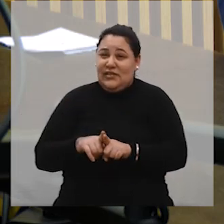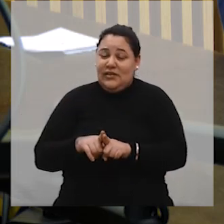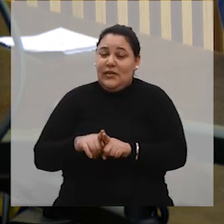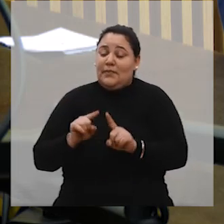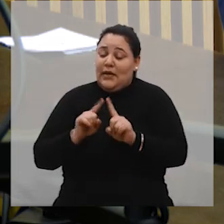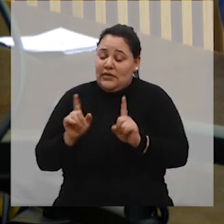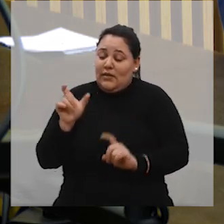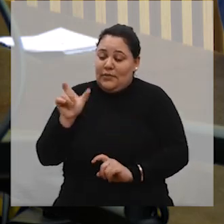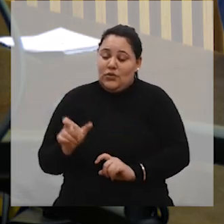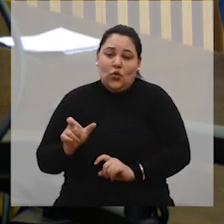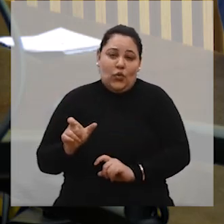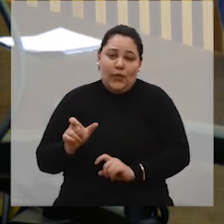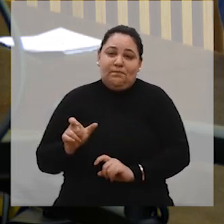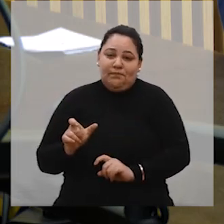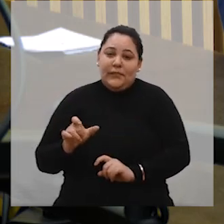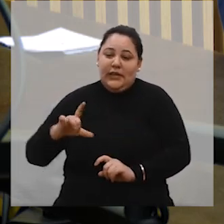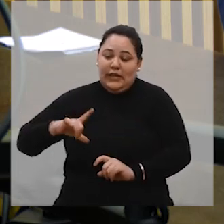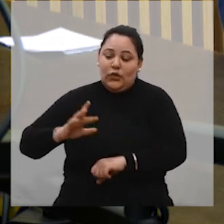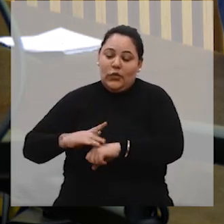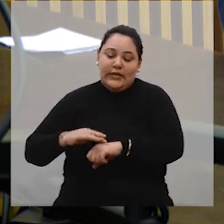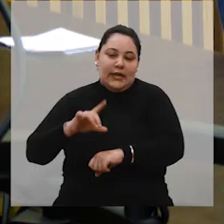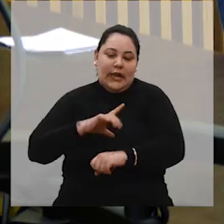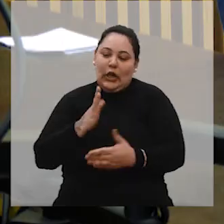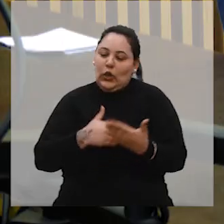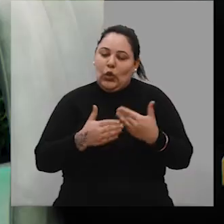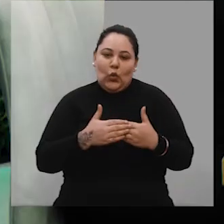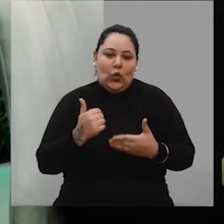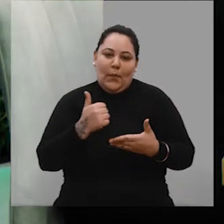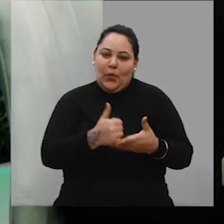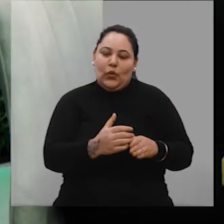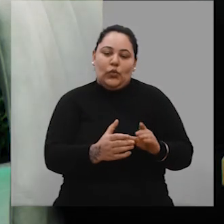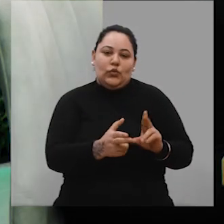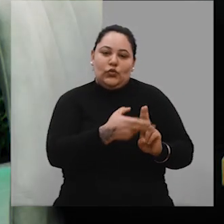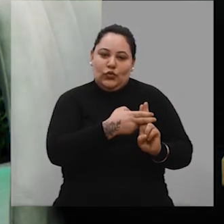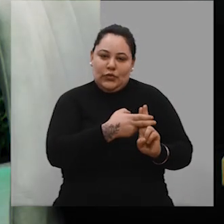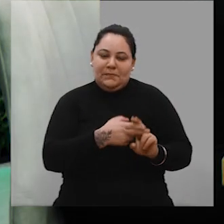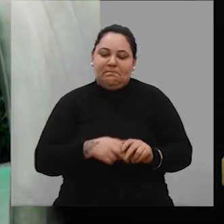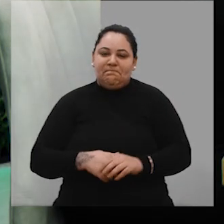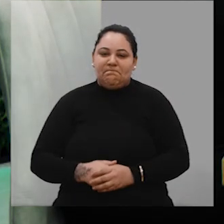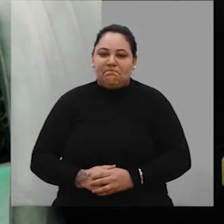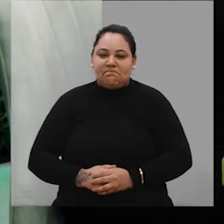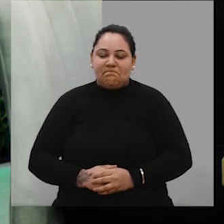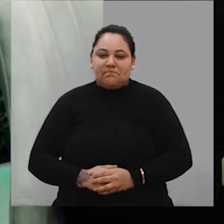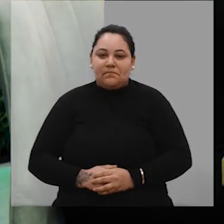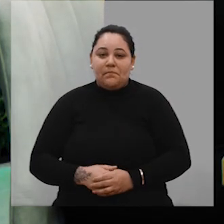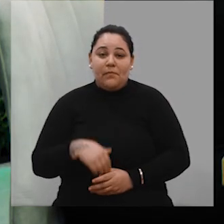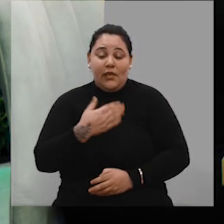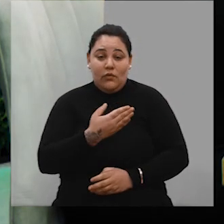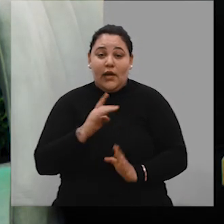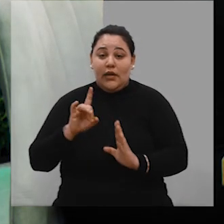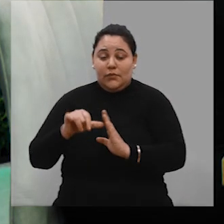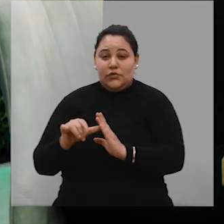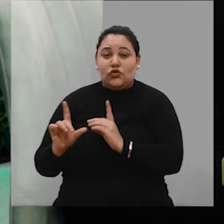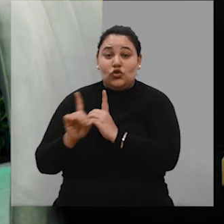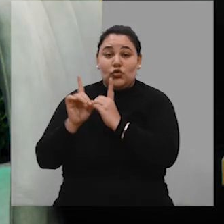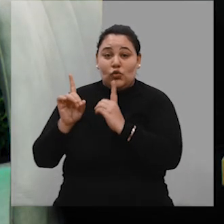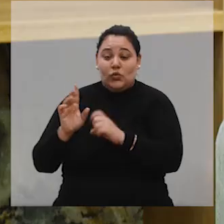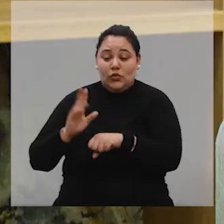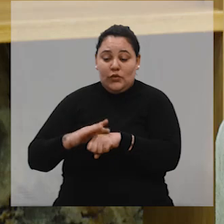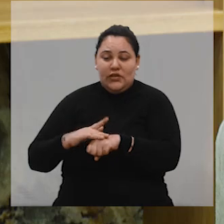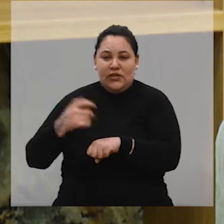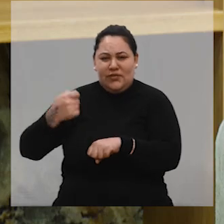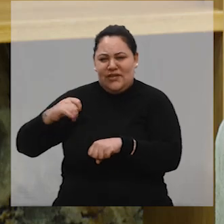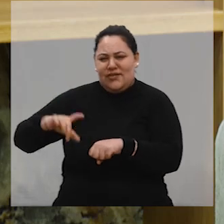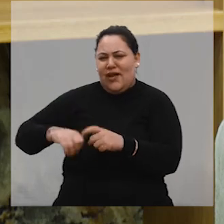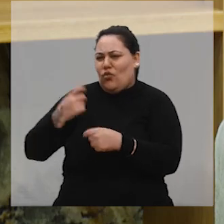esse suporte pelo SUS, pela nossa rede pública. Doutora Leonora, a partir do diagnóstico, eu tenho que tomar